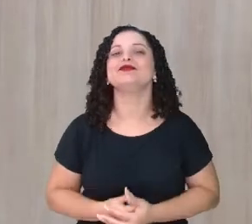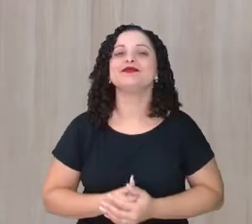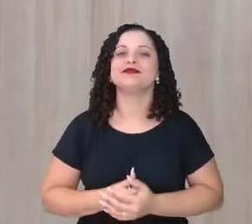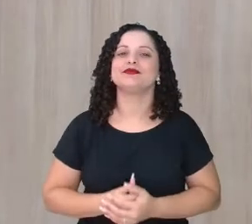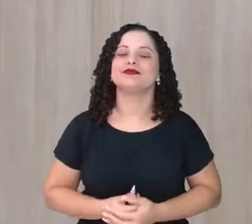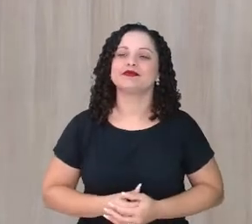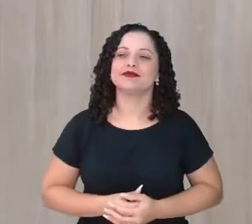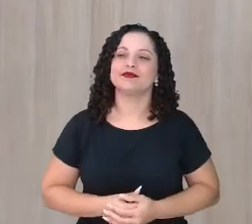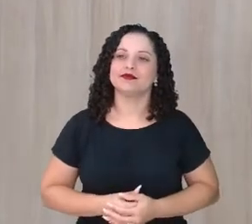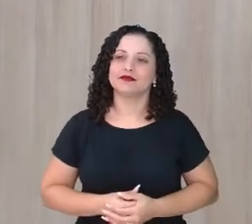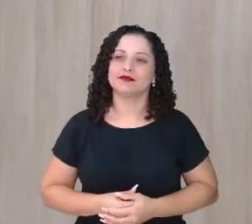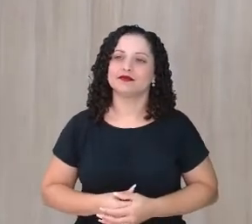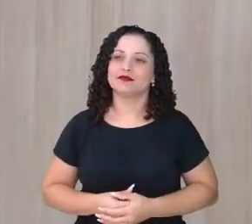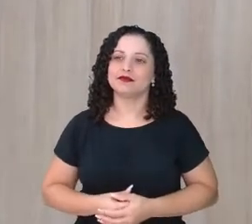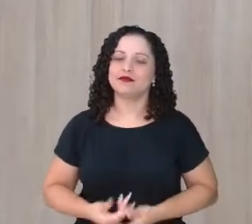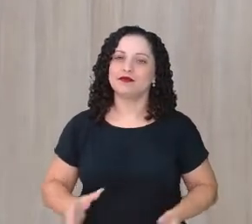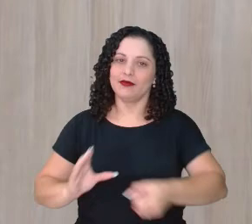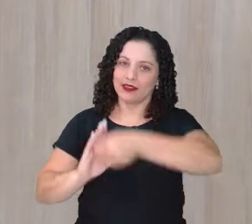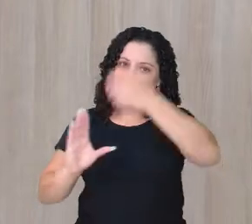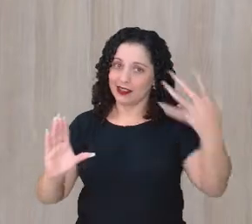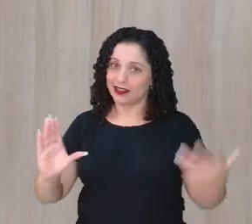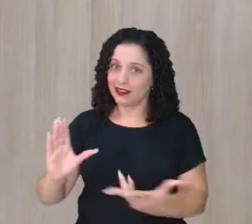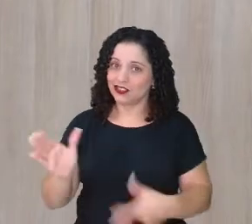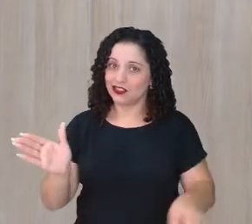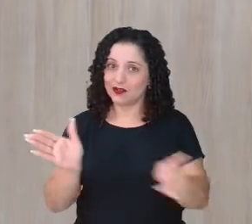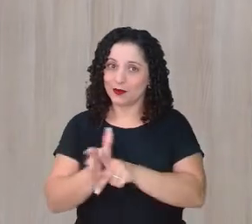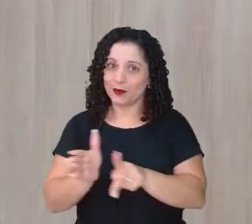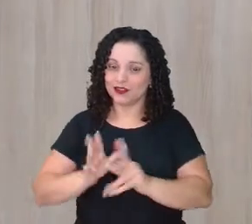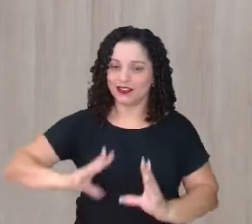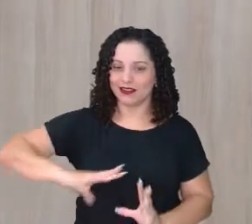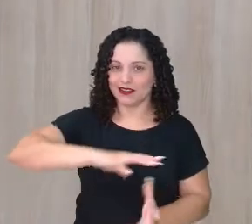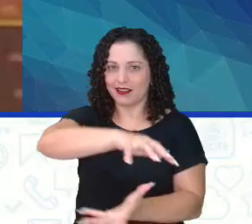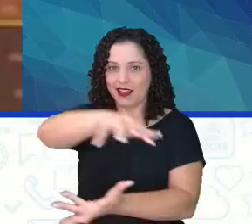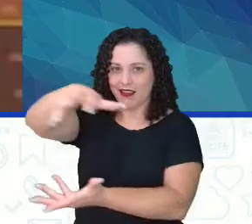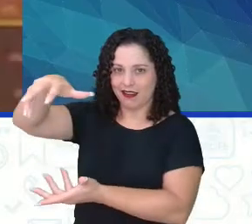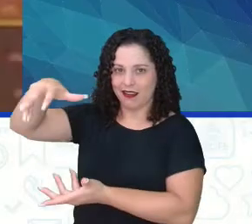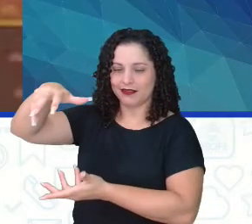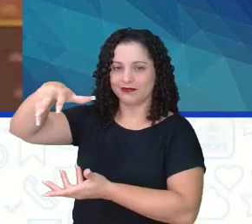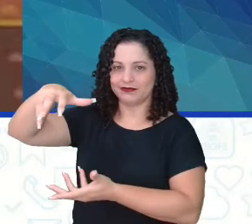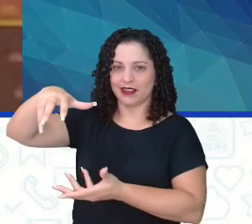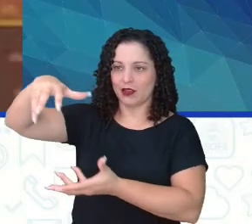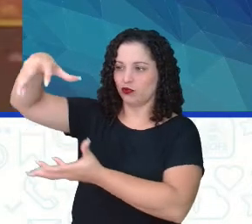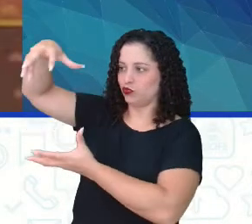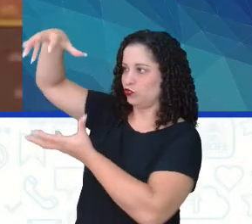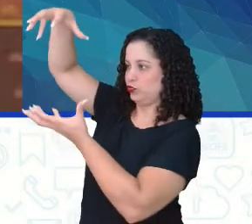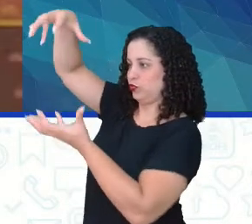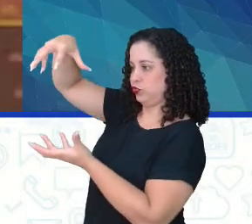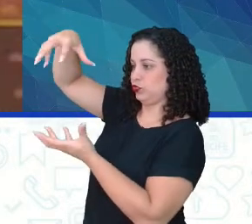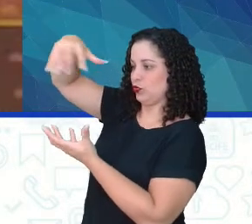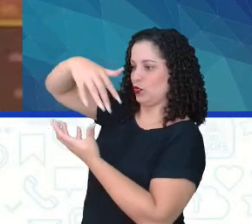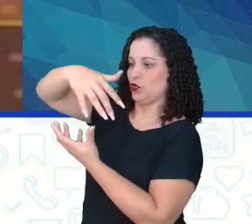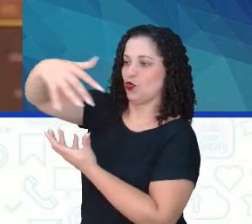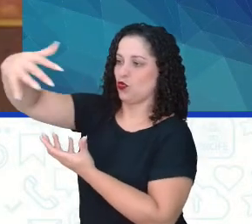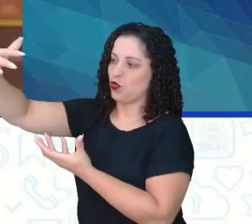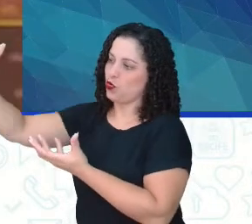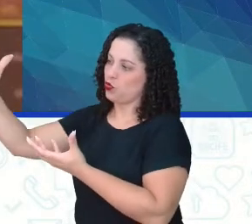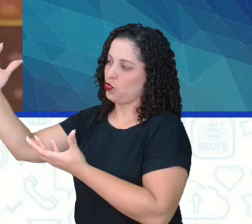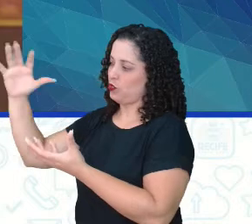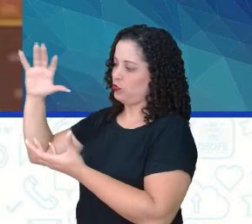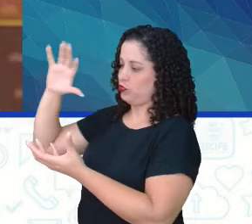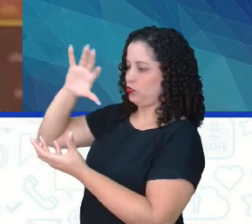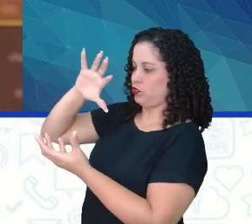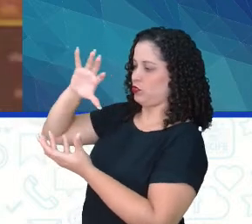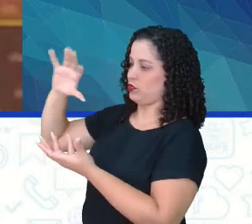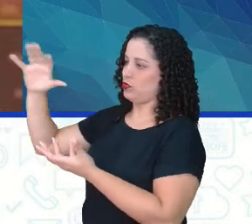a essas características. Vejam, as camadas externas da Terra. E nas camadas externas da